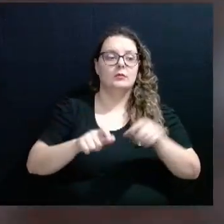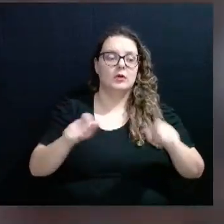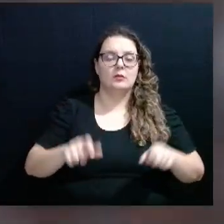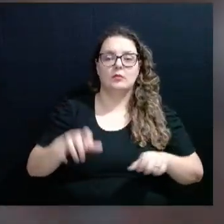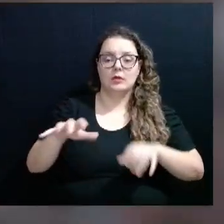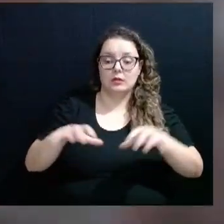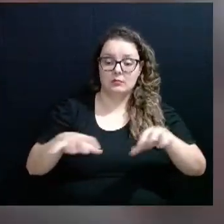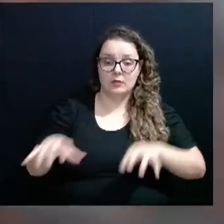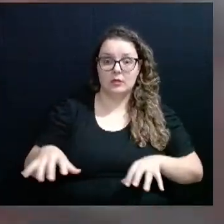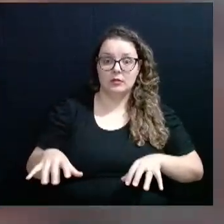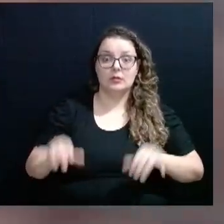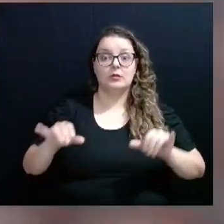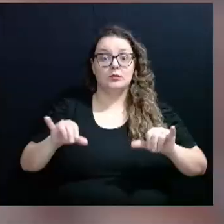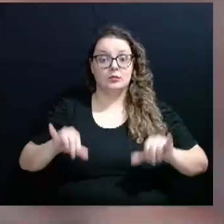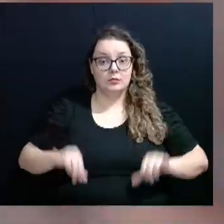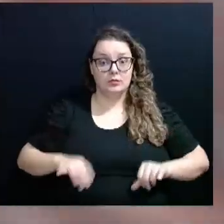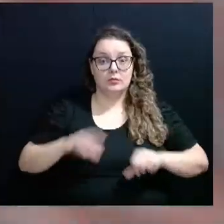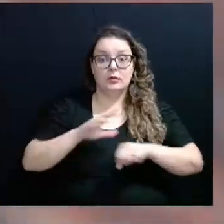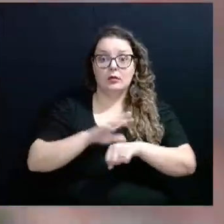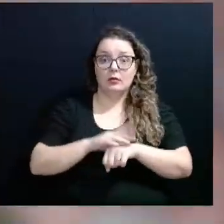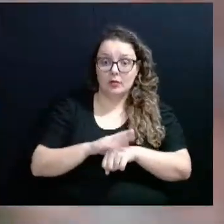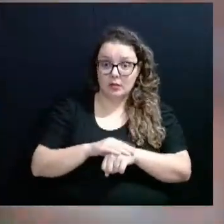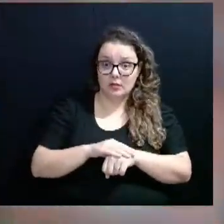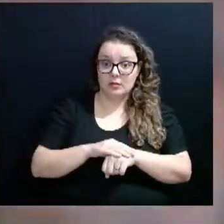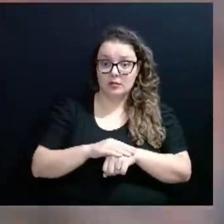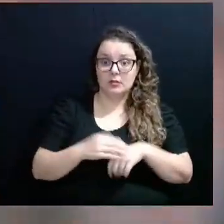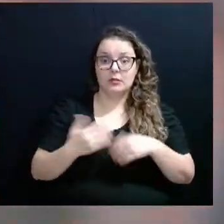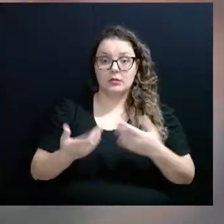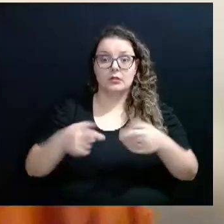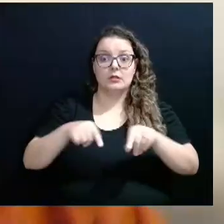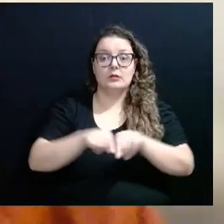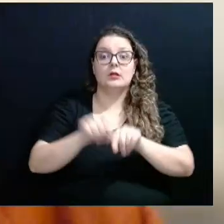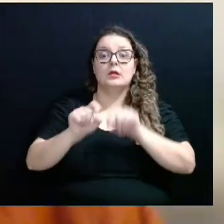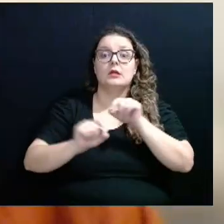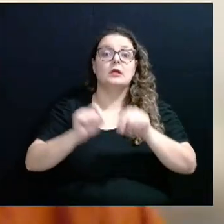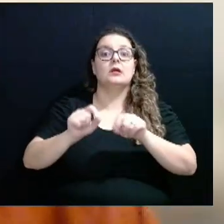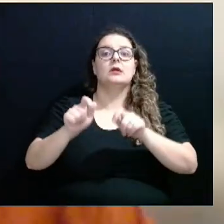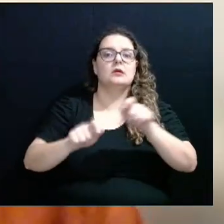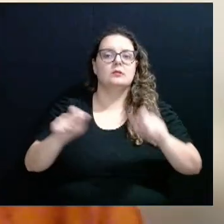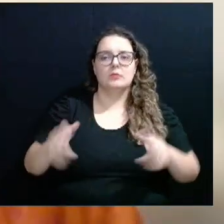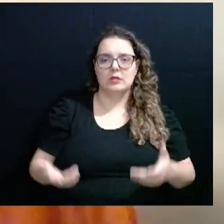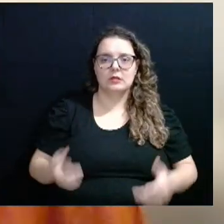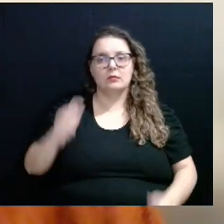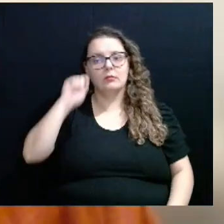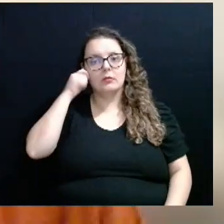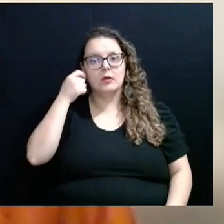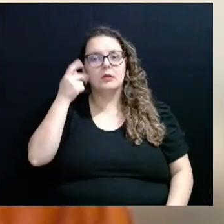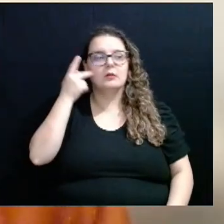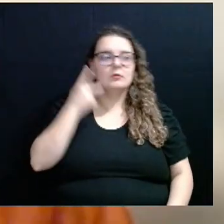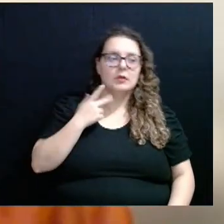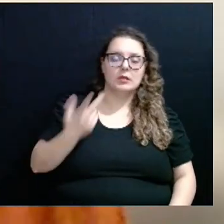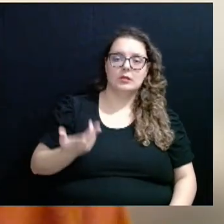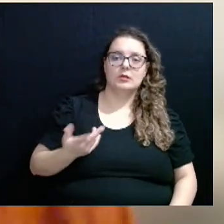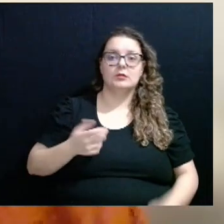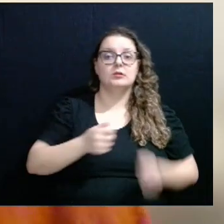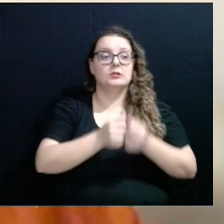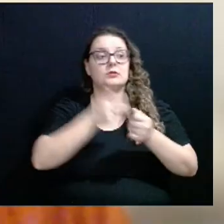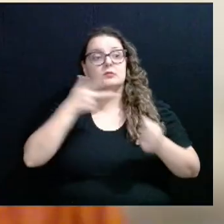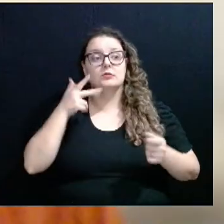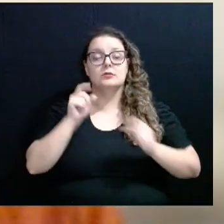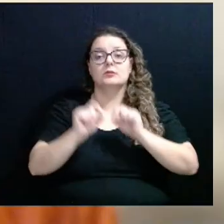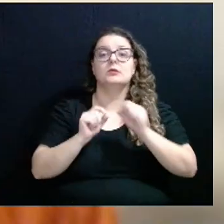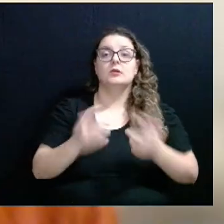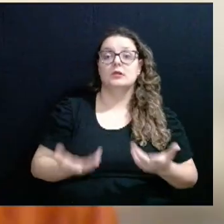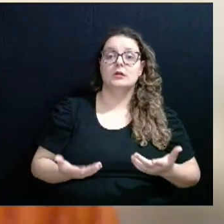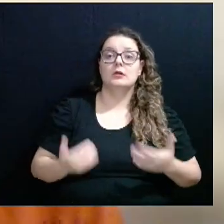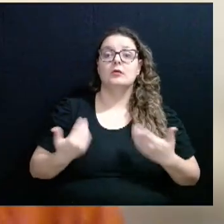sofrem com essas doenças, e quem são essas pessoas? São pretas, são pardas, são indígenas, em que condições elas